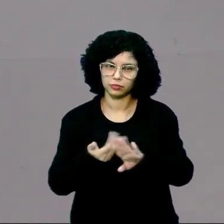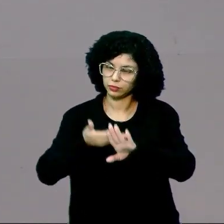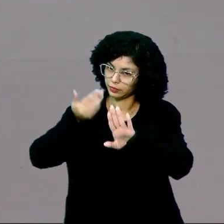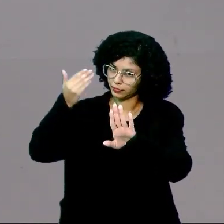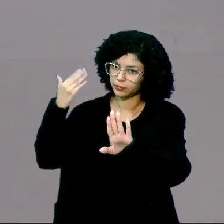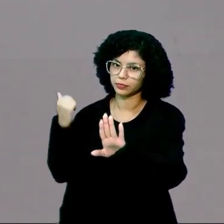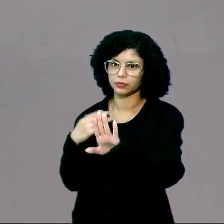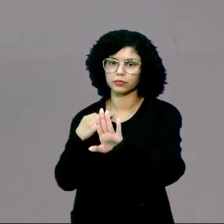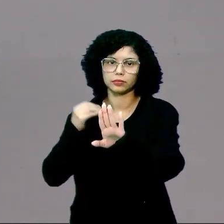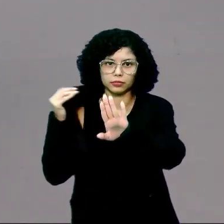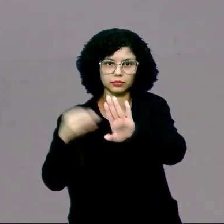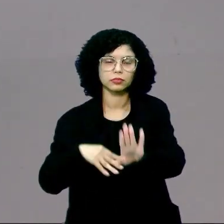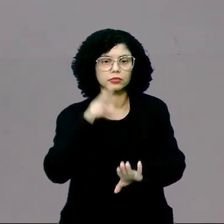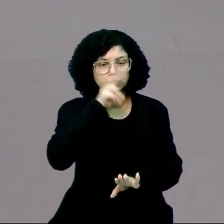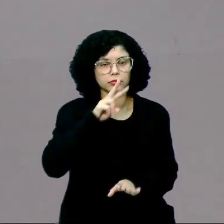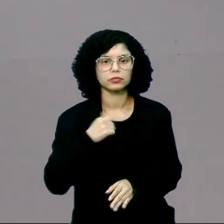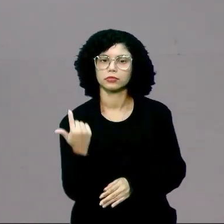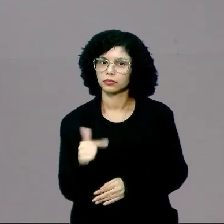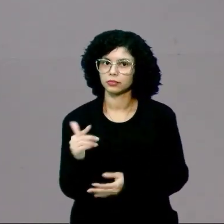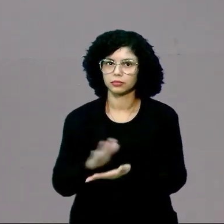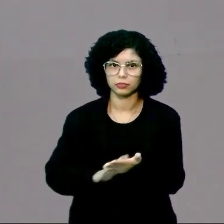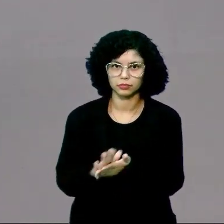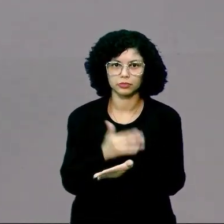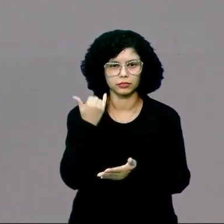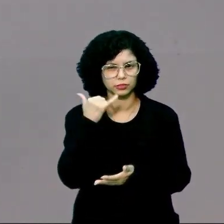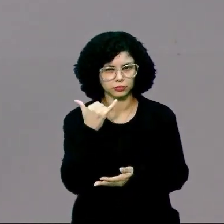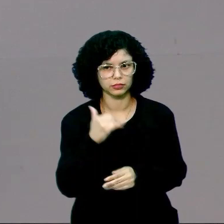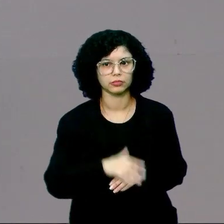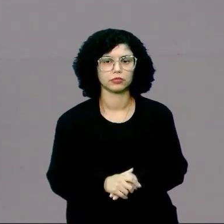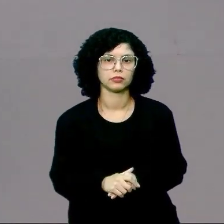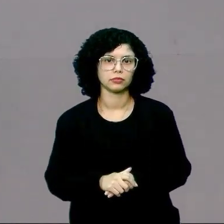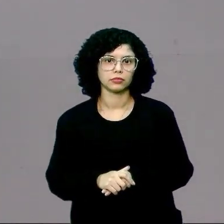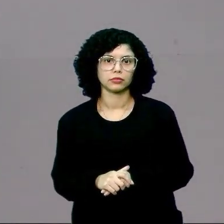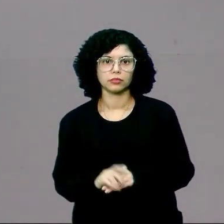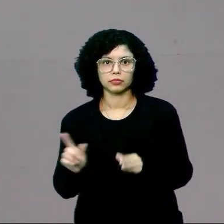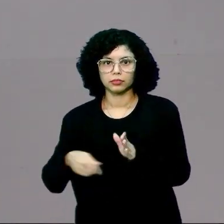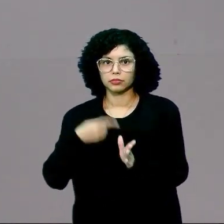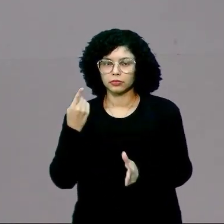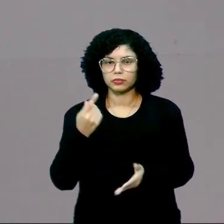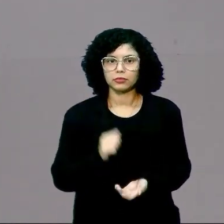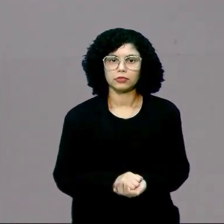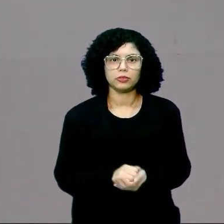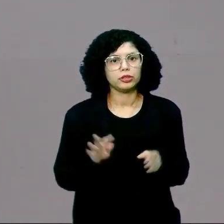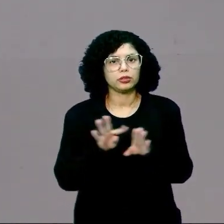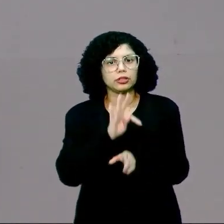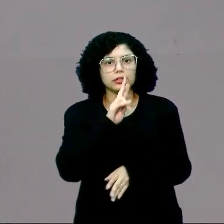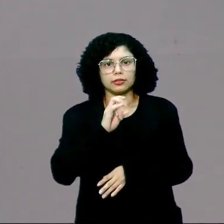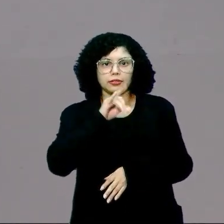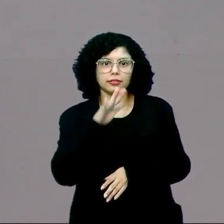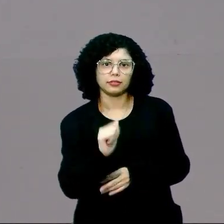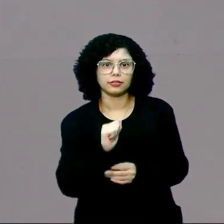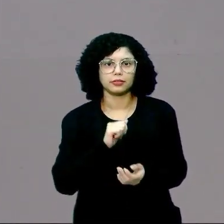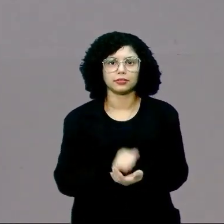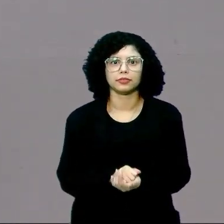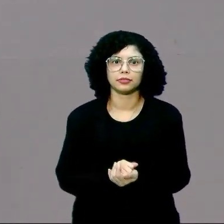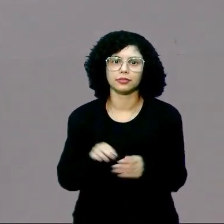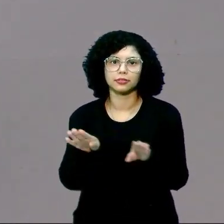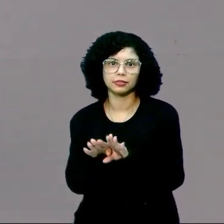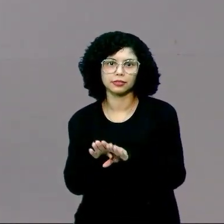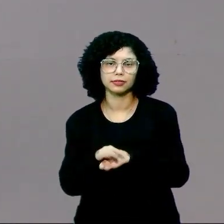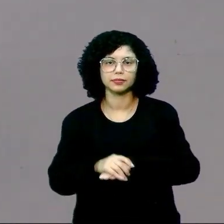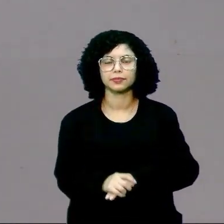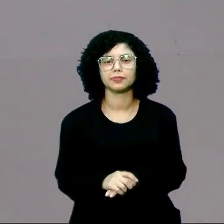pouco antes disso, né, que vai lembrar que não existia, né, celular, e os primeiros celulares eram aqueles maiores, né, aquele